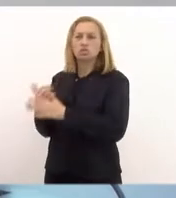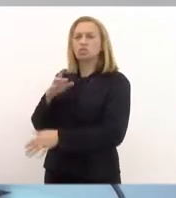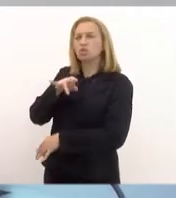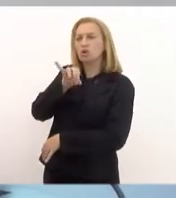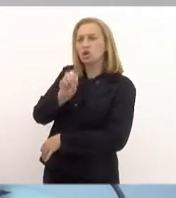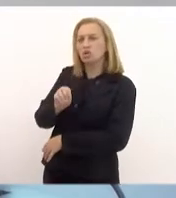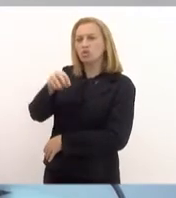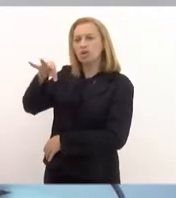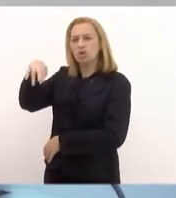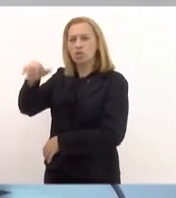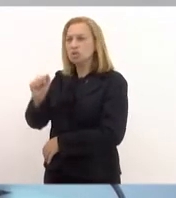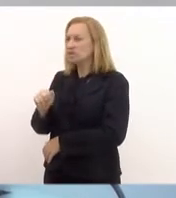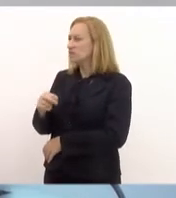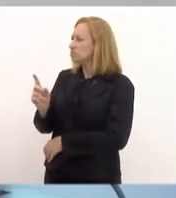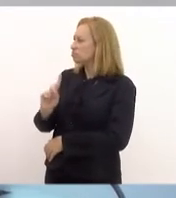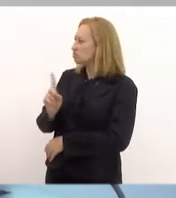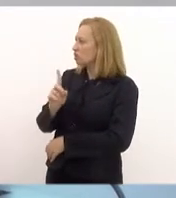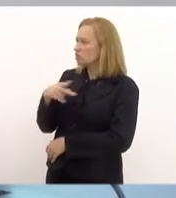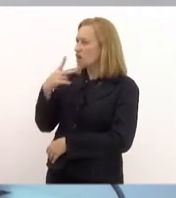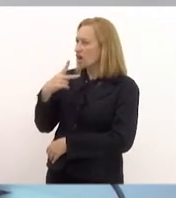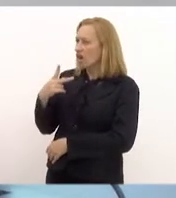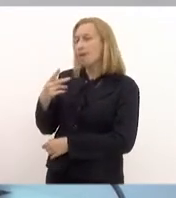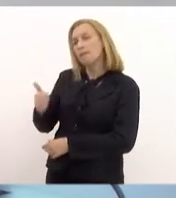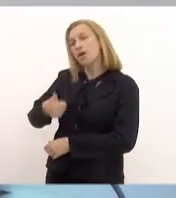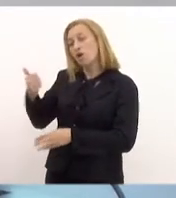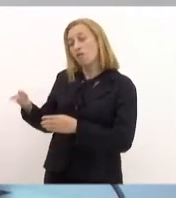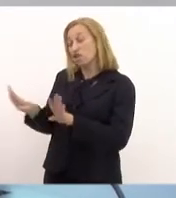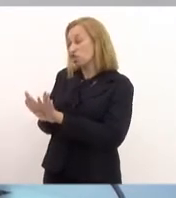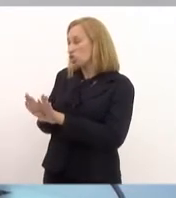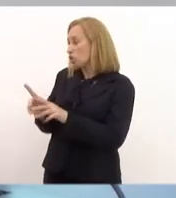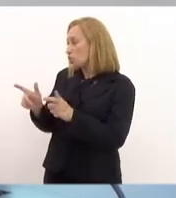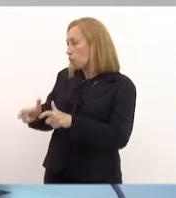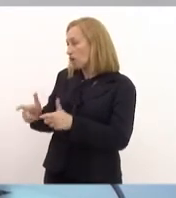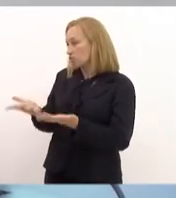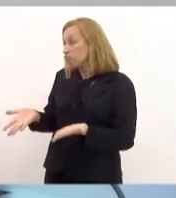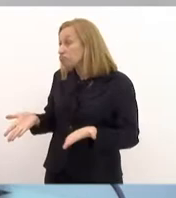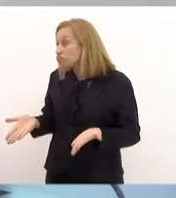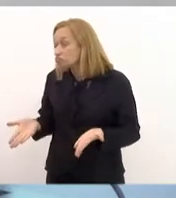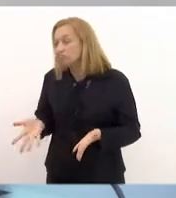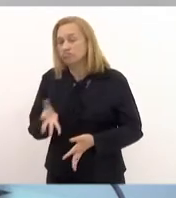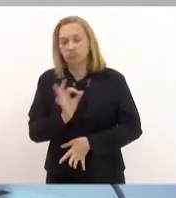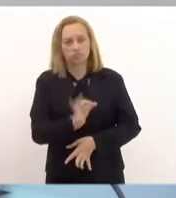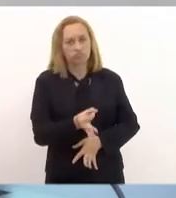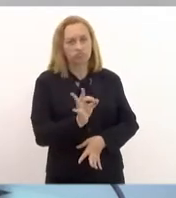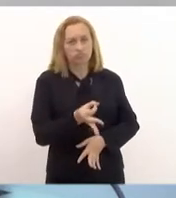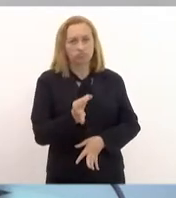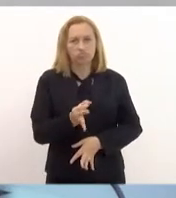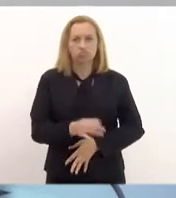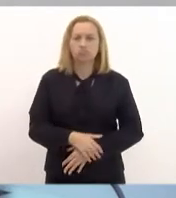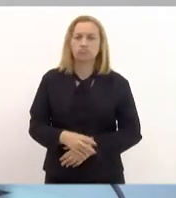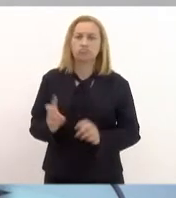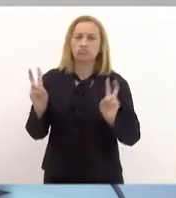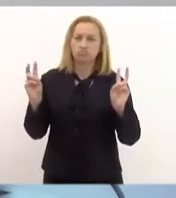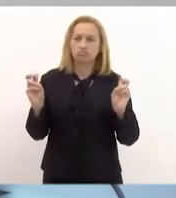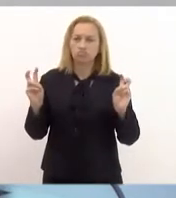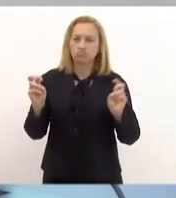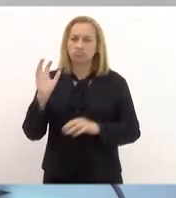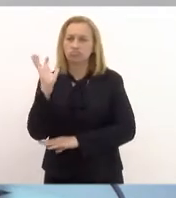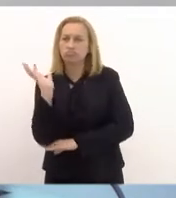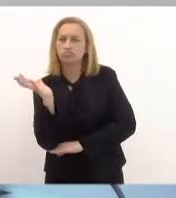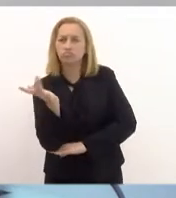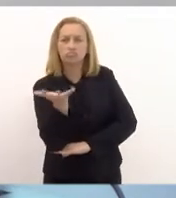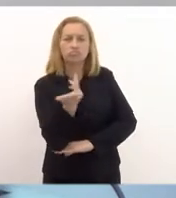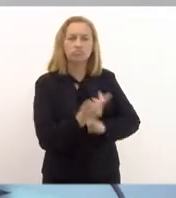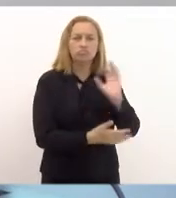opinar sobre isso, é melhor fechar o Instituto. E, evidentemente, nas questões ambientais,